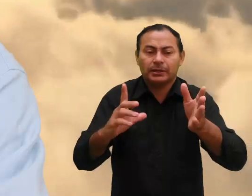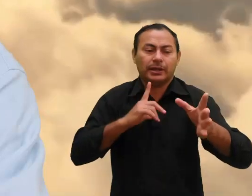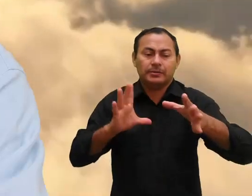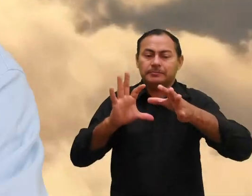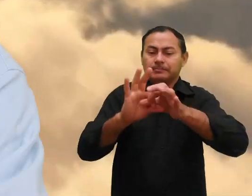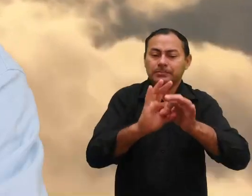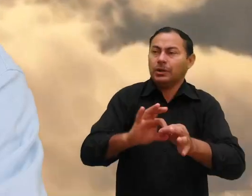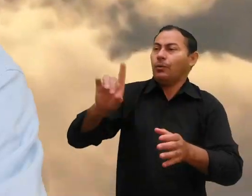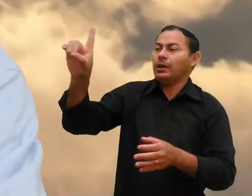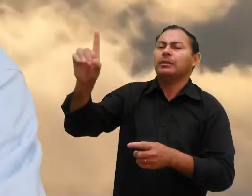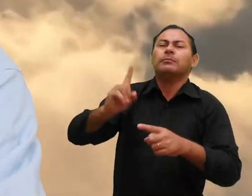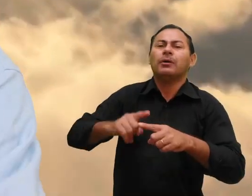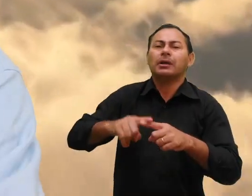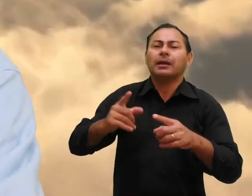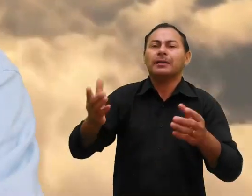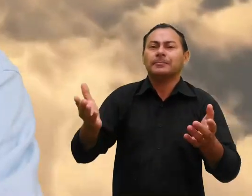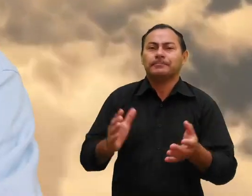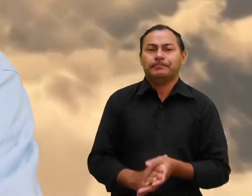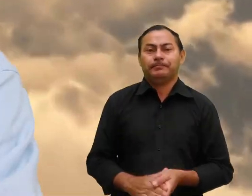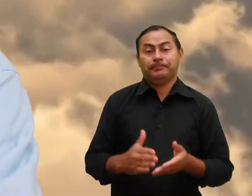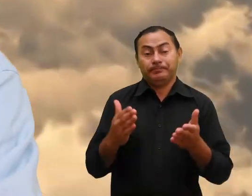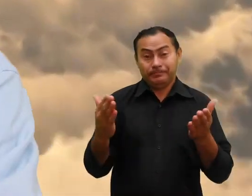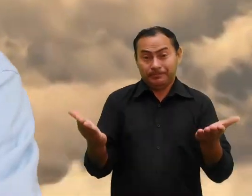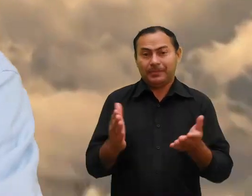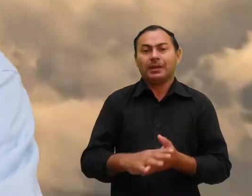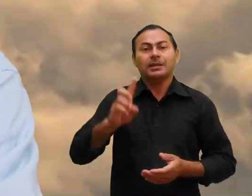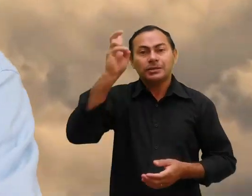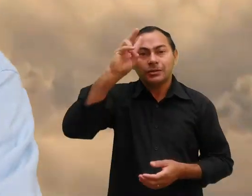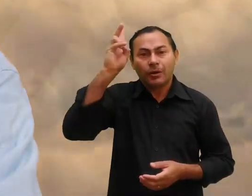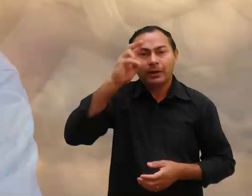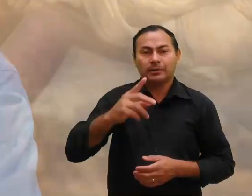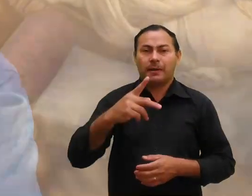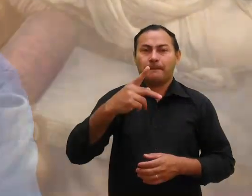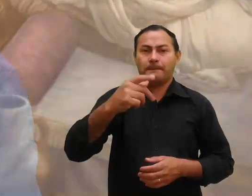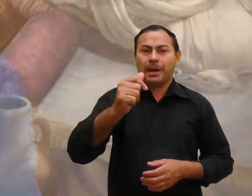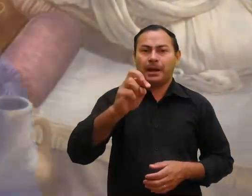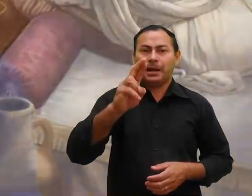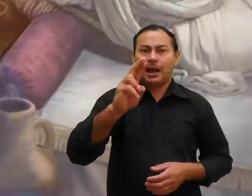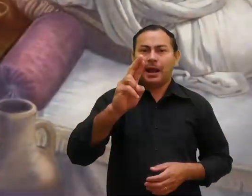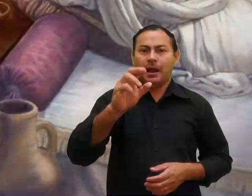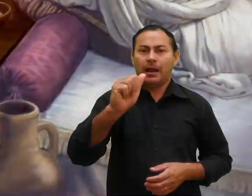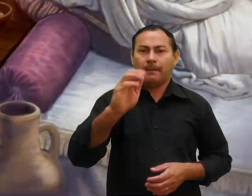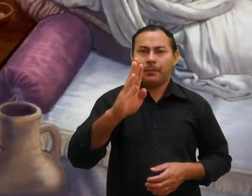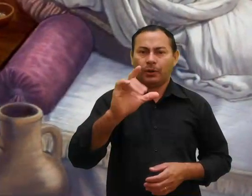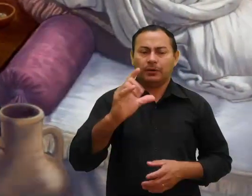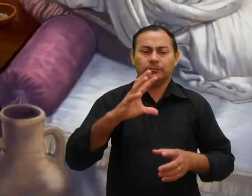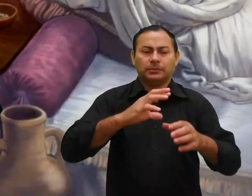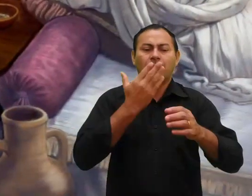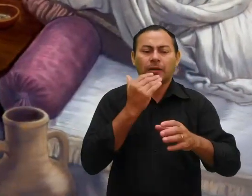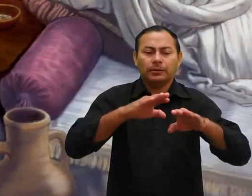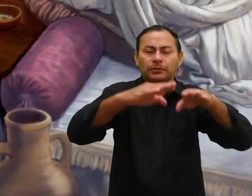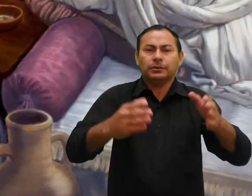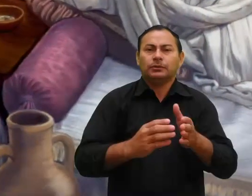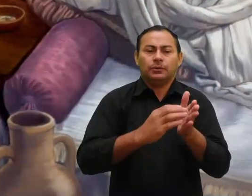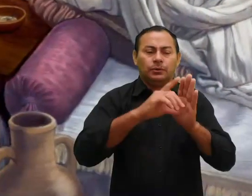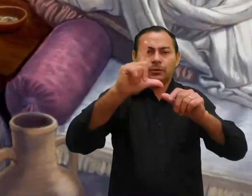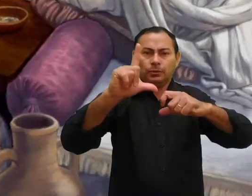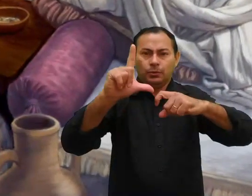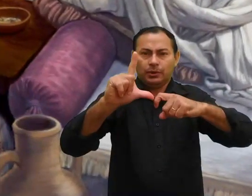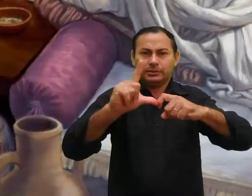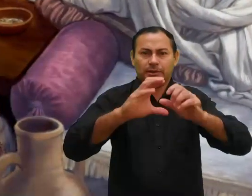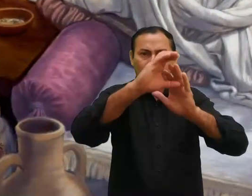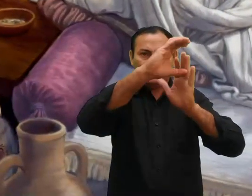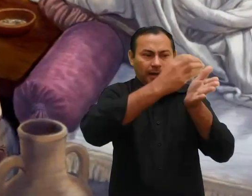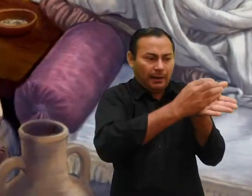ter comunhão com ele? Essa é a questão dessa história, da parábola do grande banquete registrada em Lucas capítulo